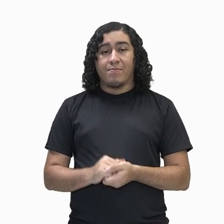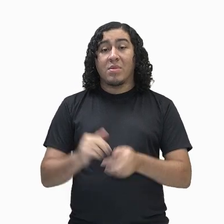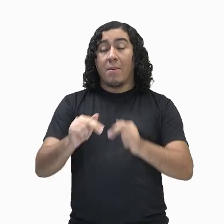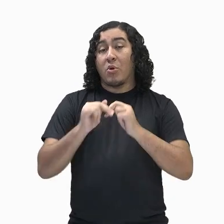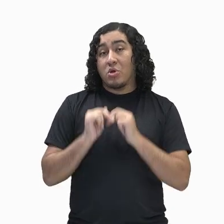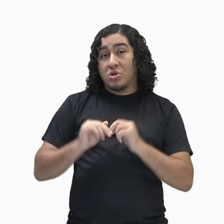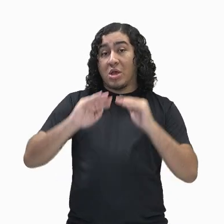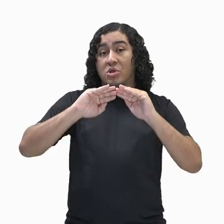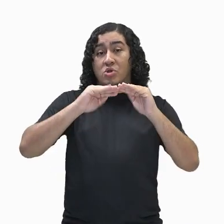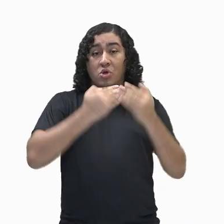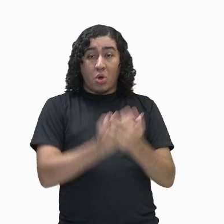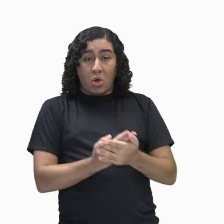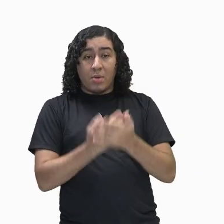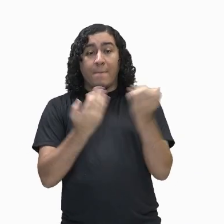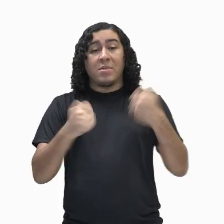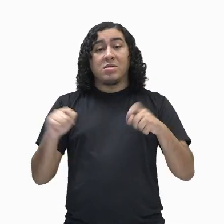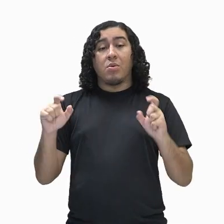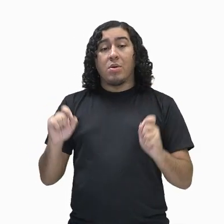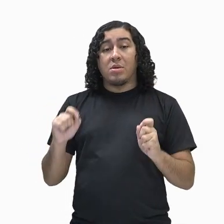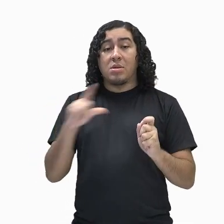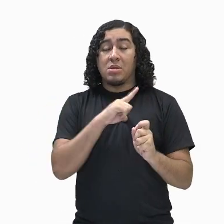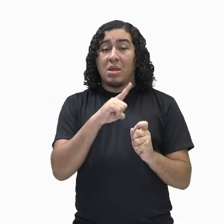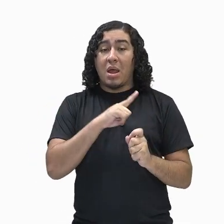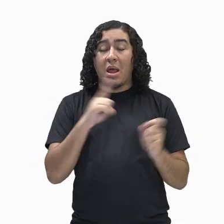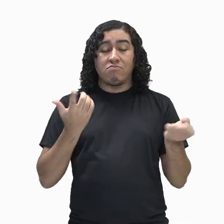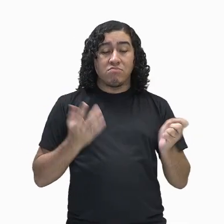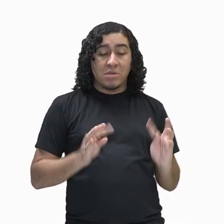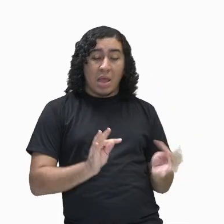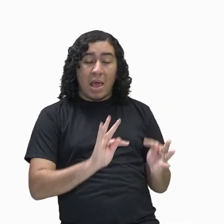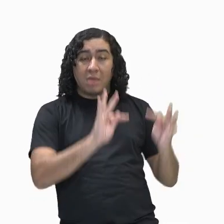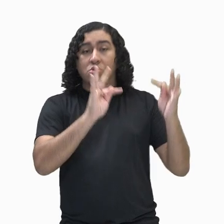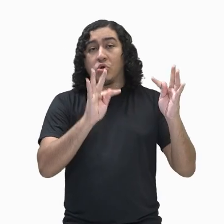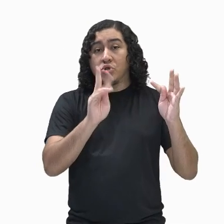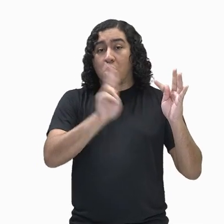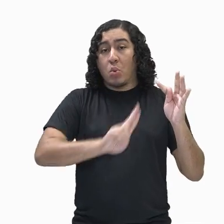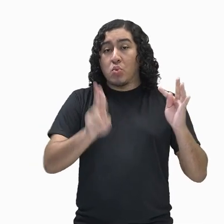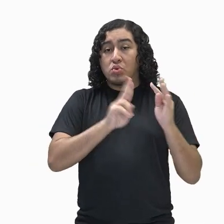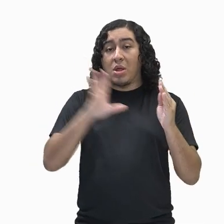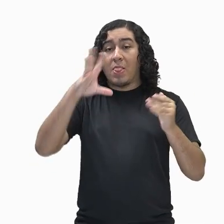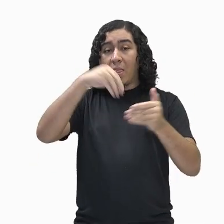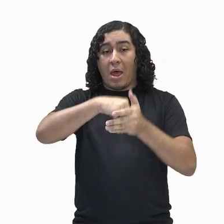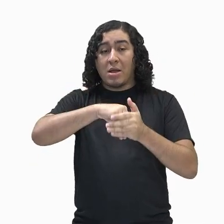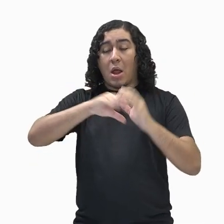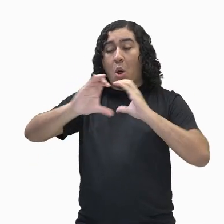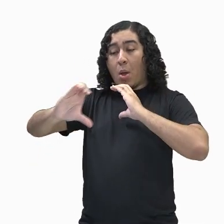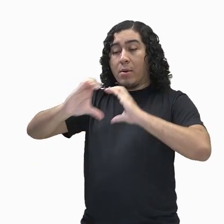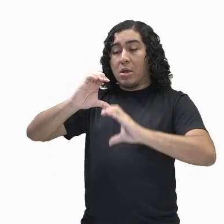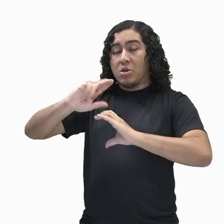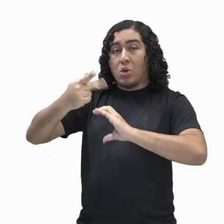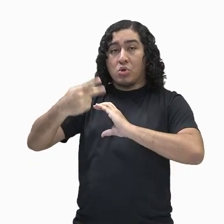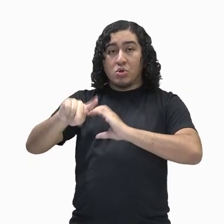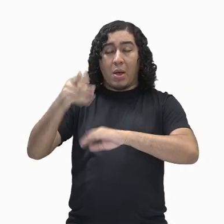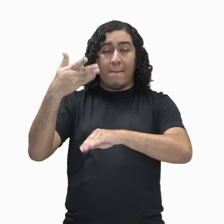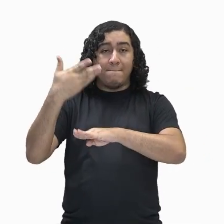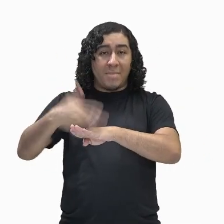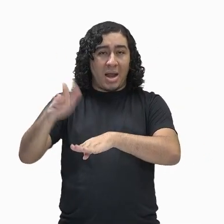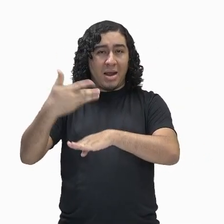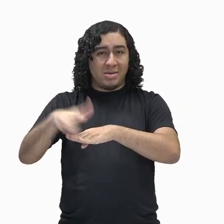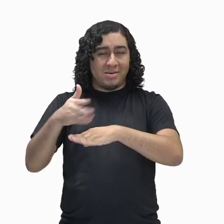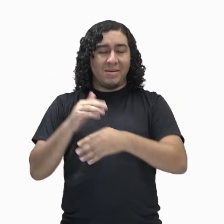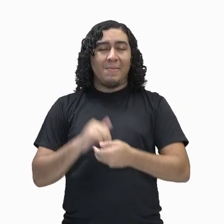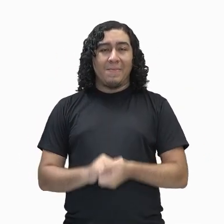escolas precisam integrar as soluções digitais e de comunicação em